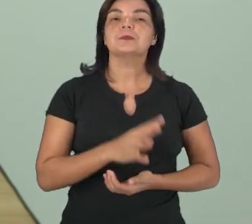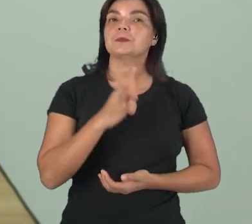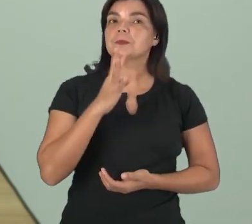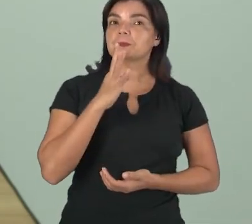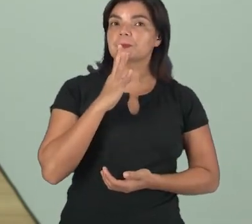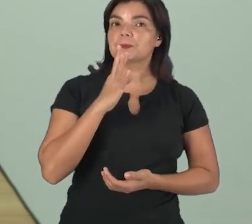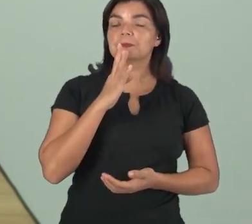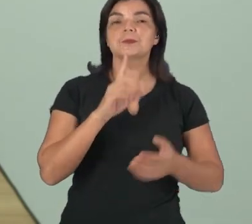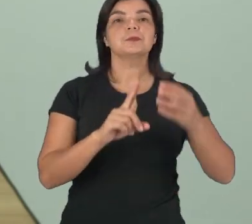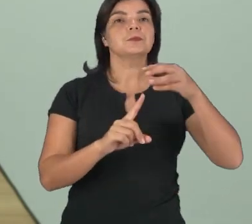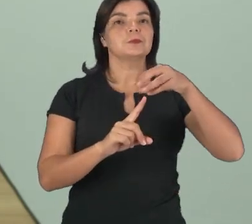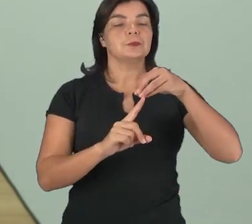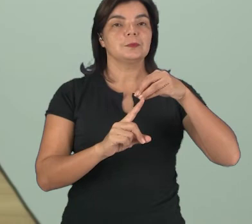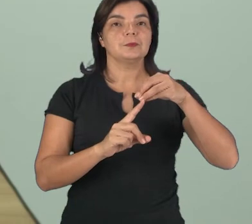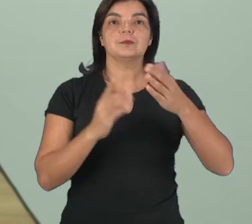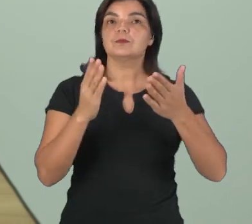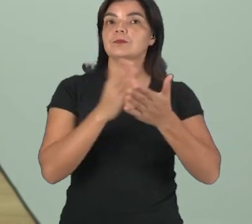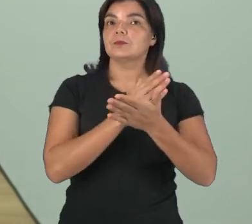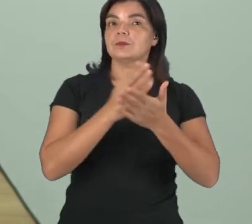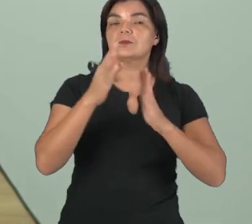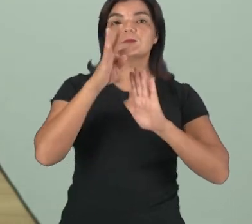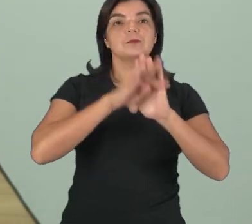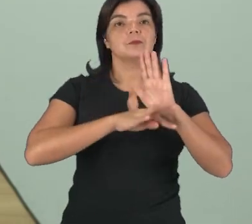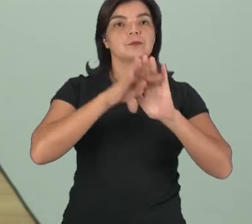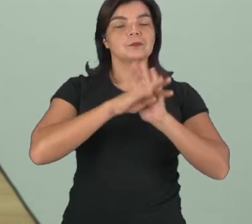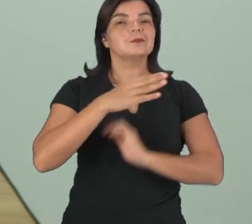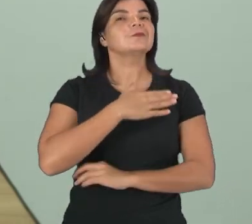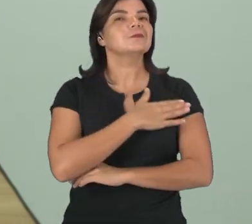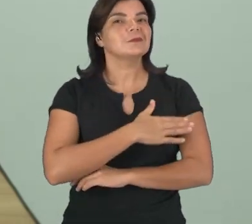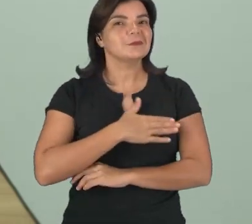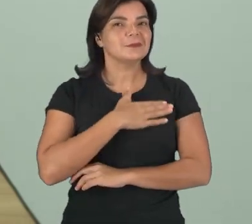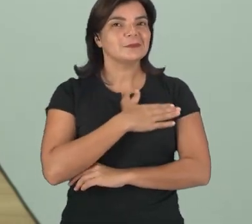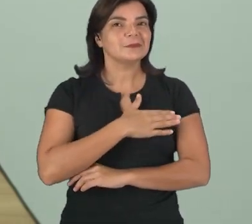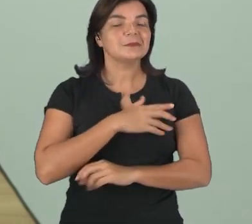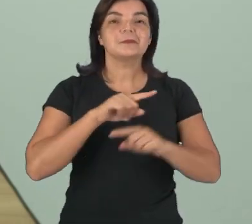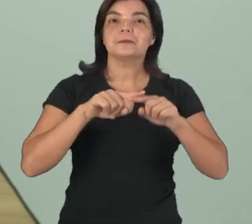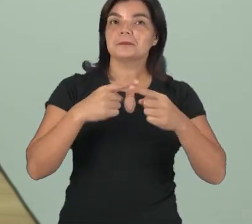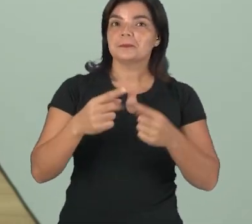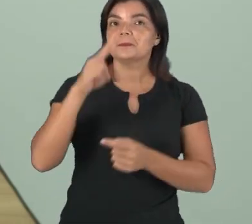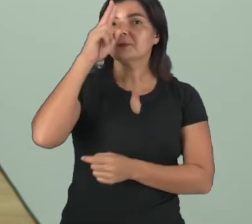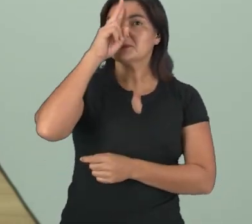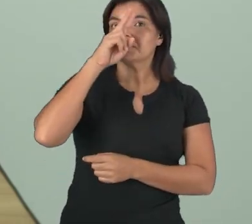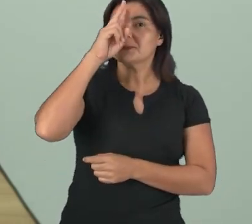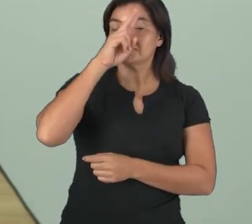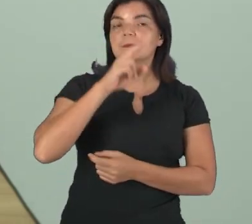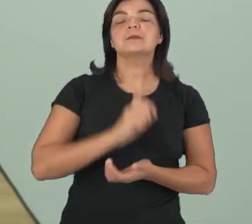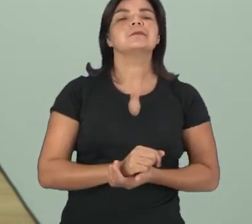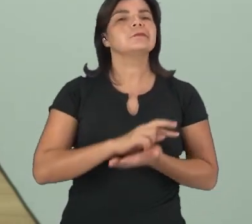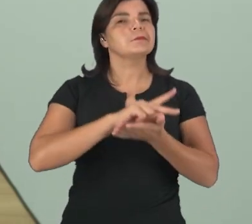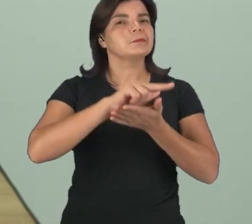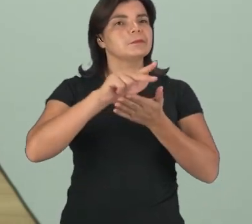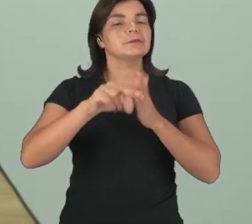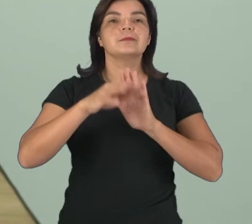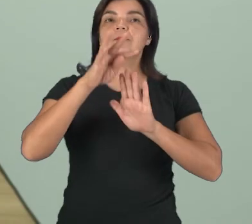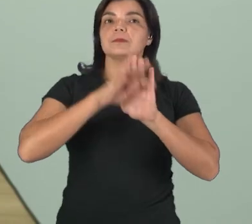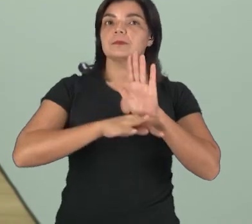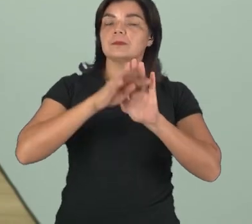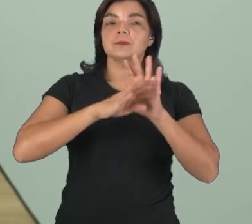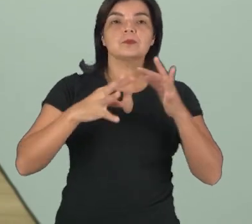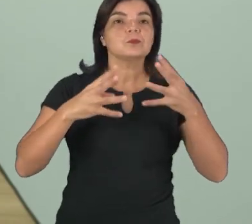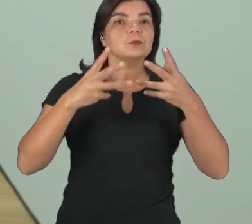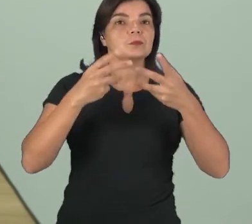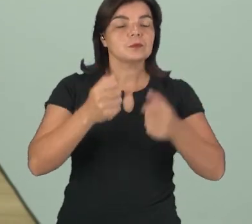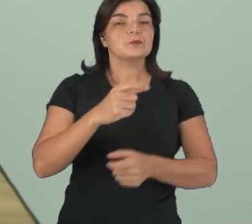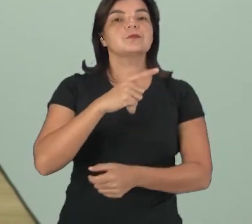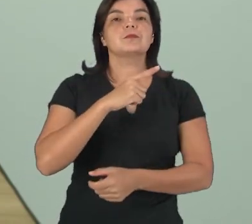Conhecemos a finalidade de alguns textos. Gostaram? Mas lembrando que existem muitos outros textos, todos